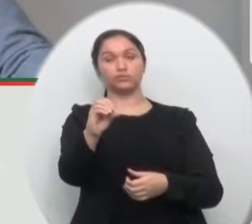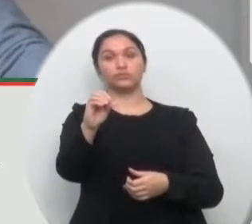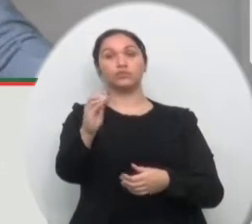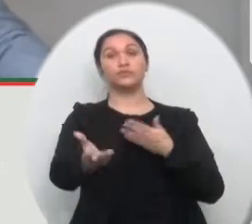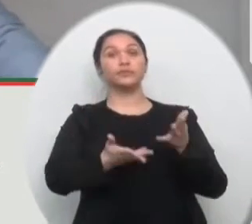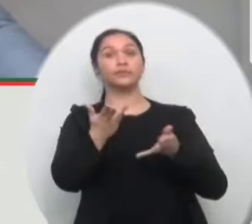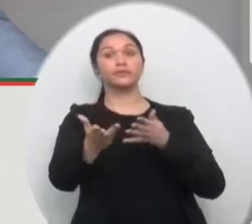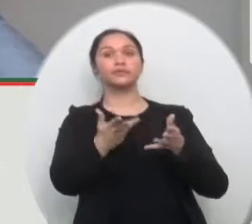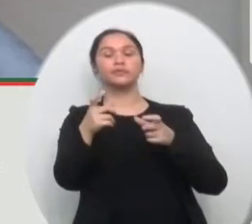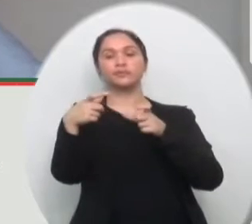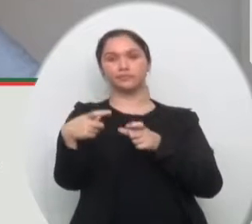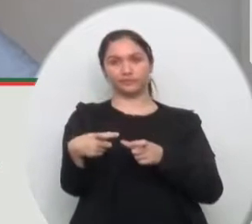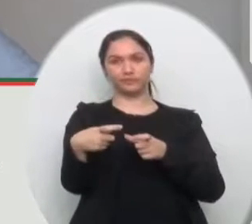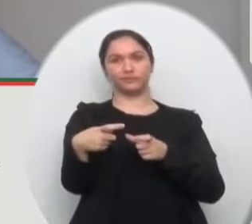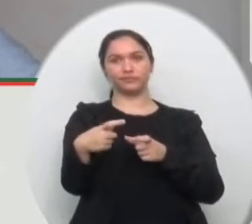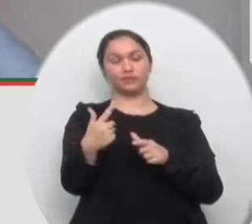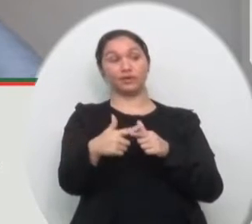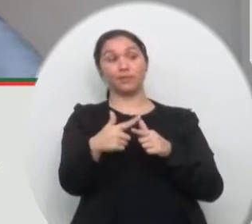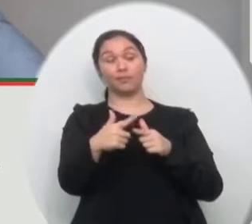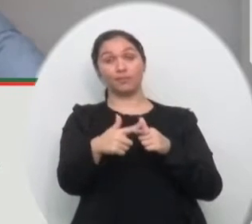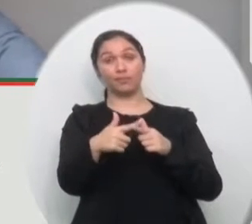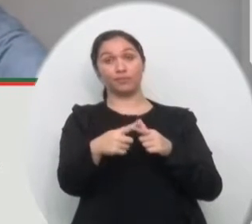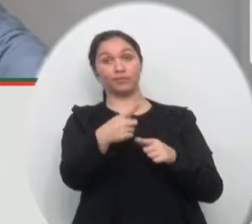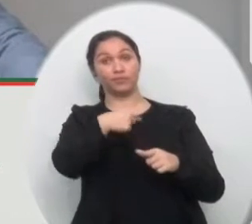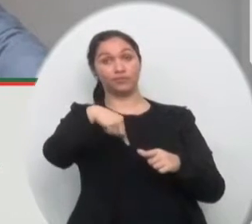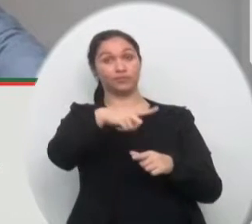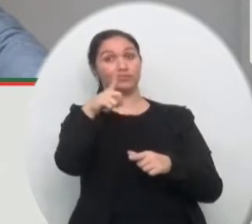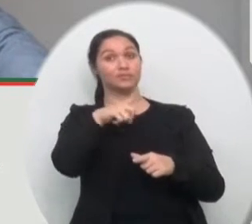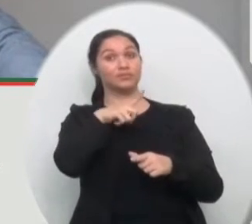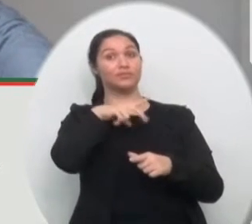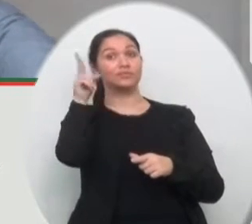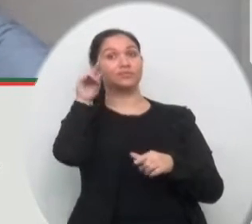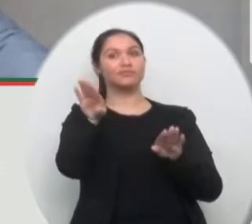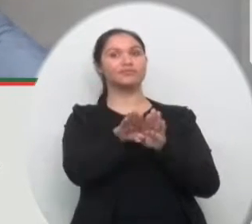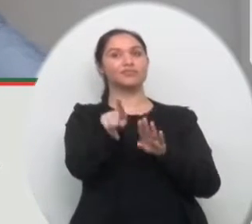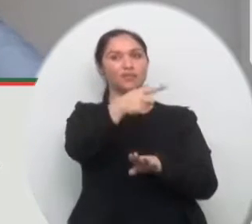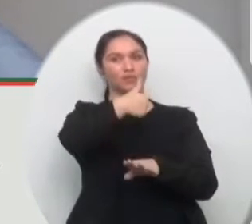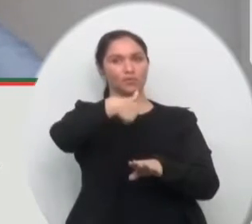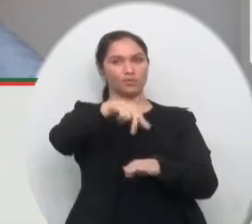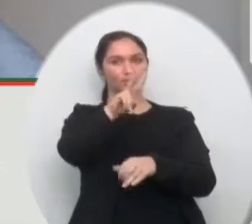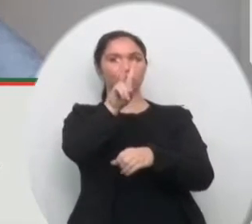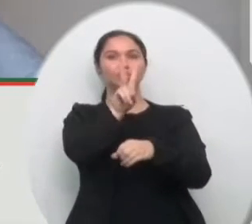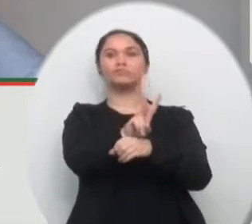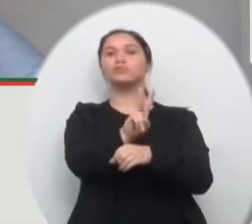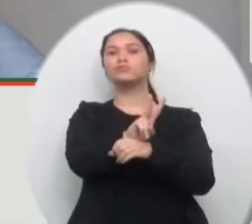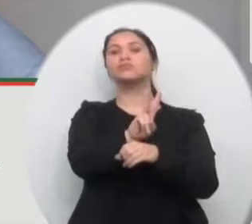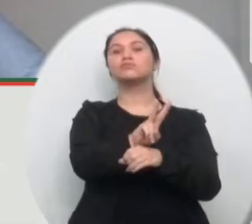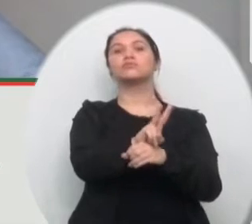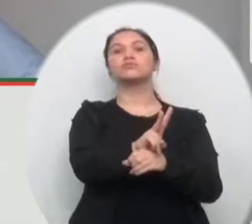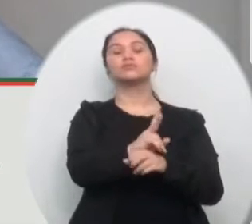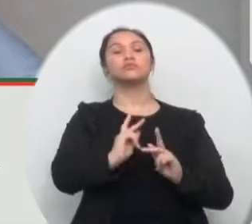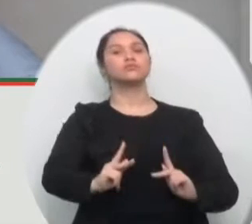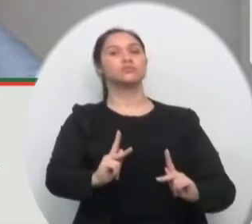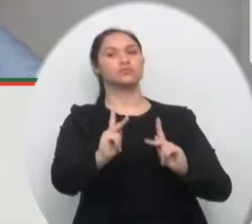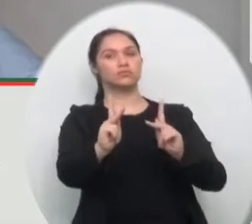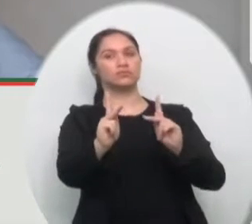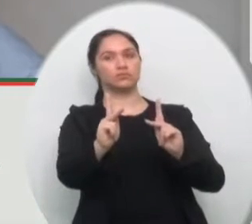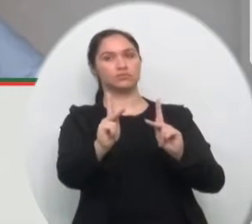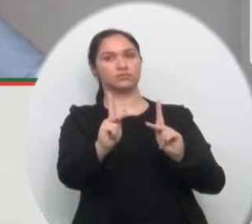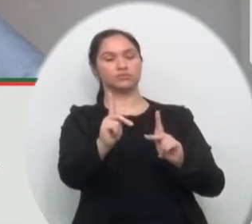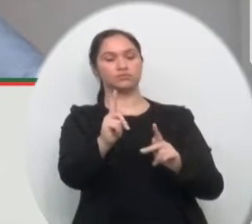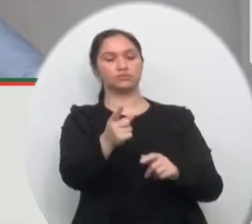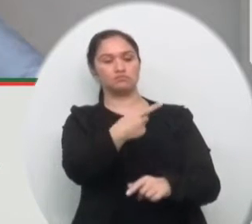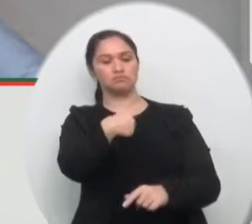sempre registrado que a nossa fiscalização também vai acontecer. Nós estaremos presentes, acompanhando, olhando o atendimento,